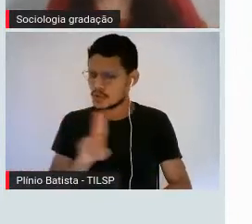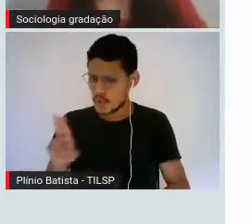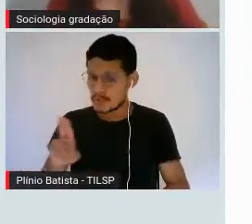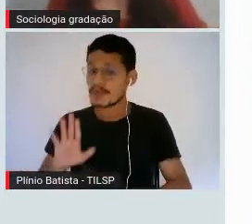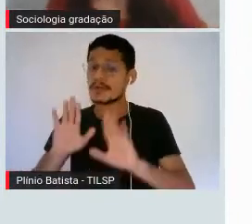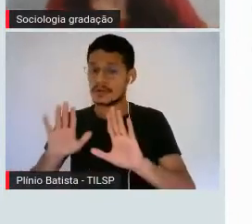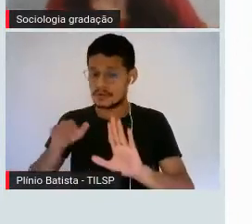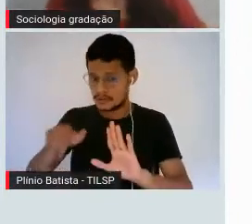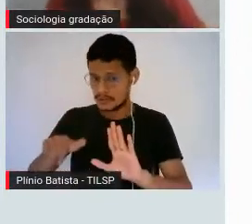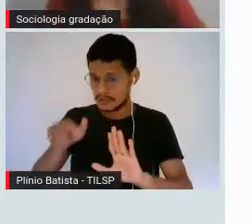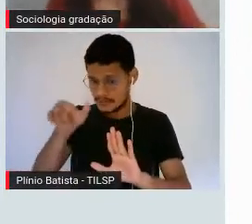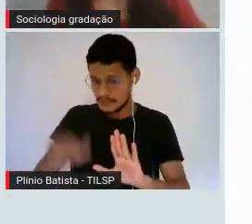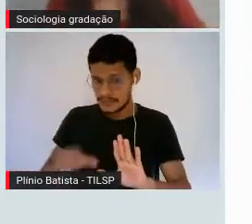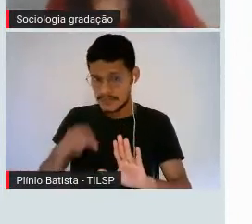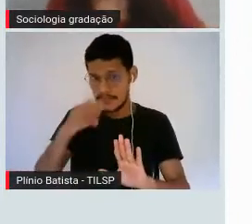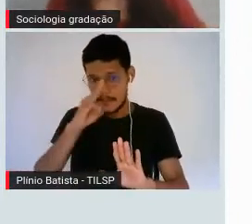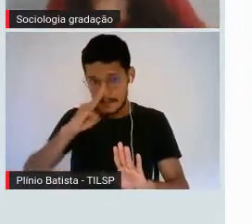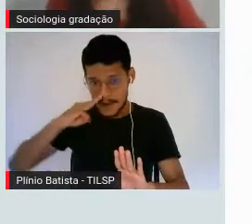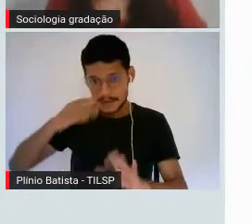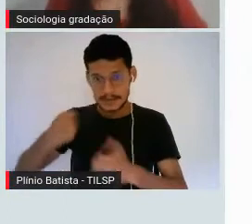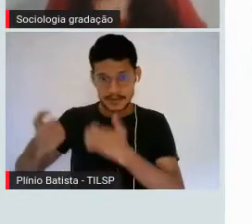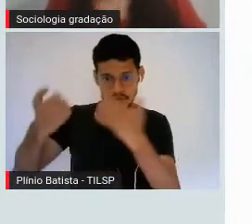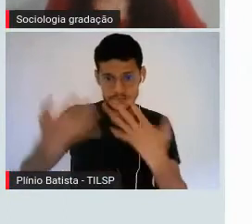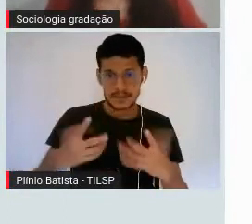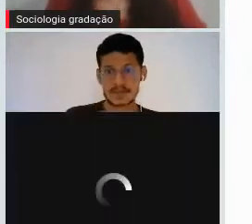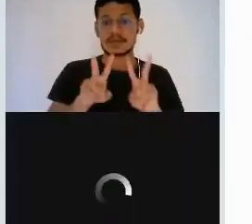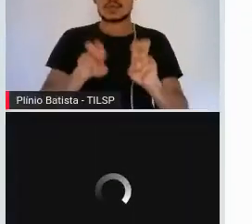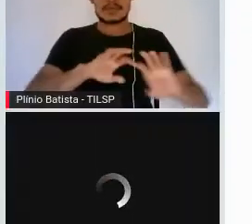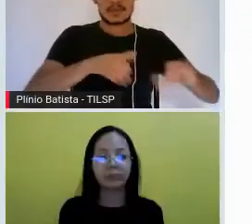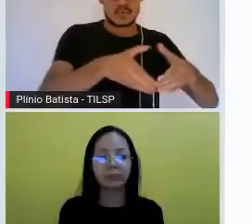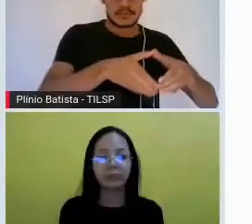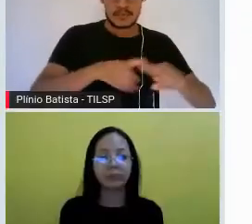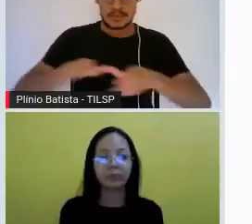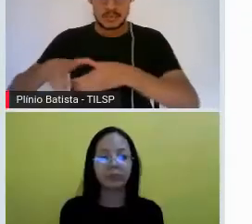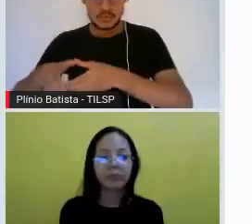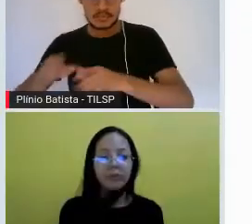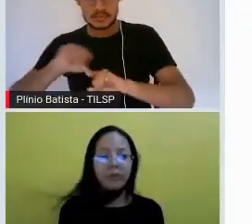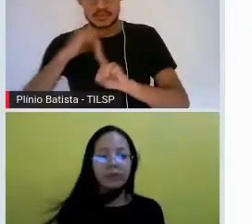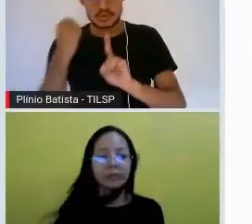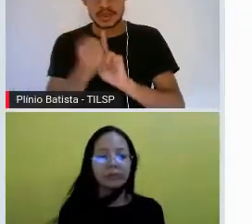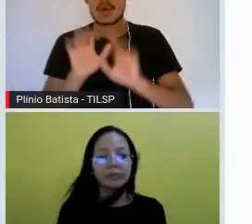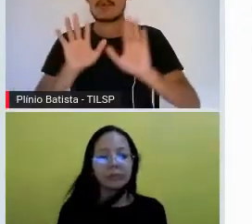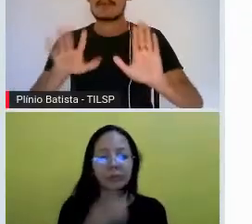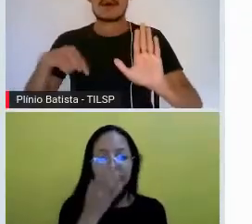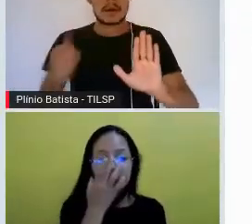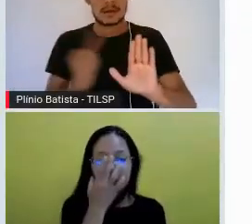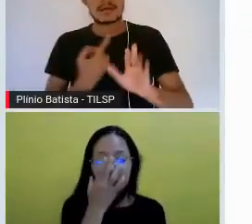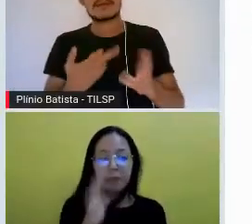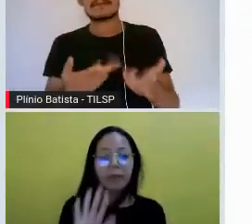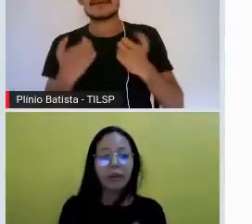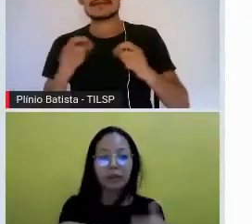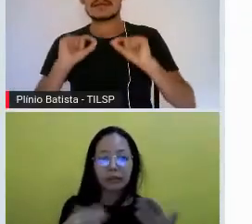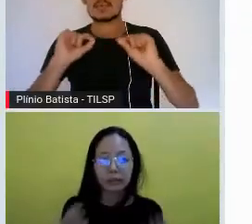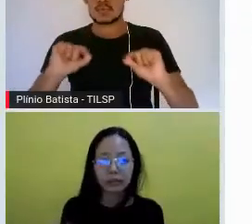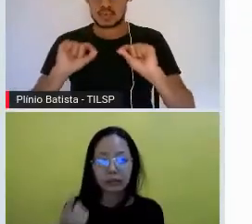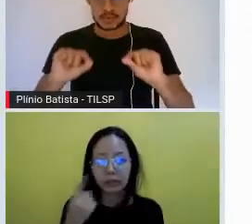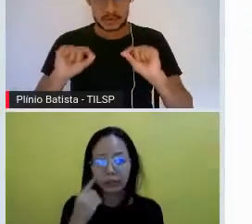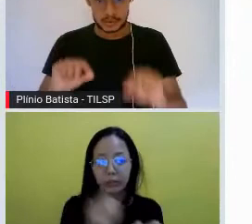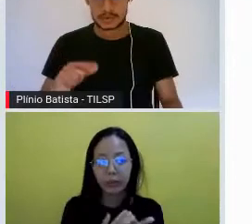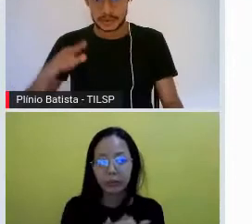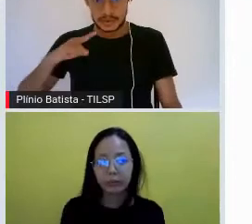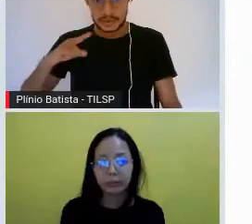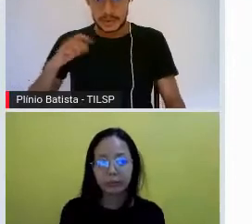traz, da questão das classes sociais, mas aí a gente sempre percebe que no início da